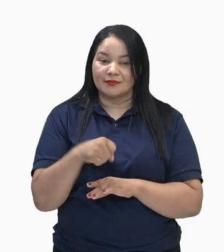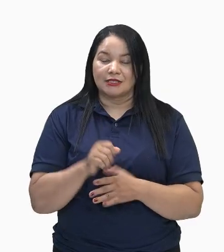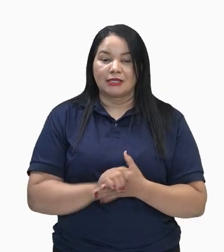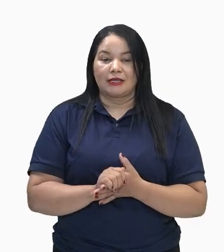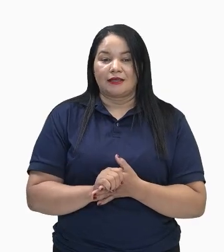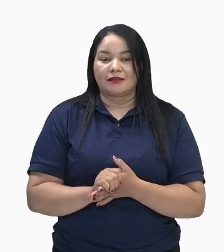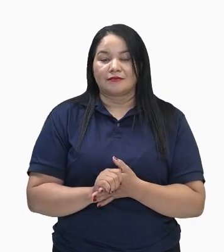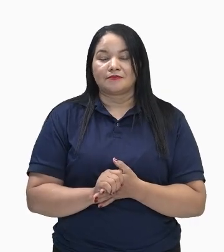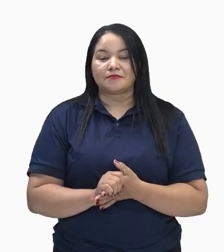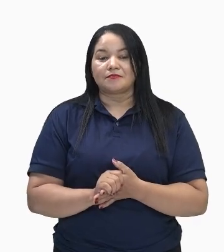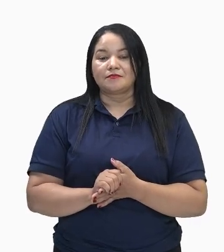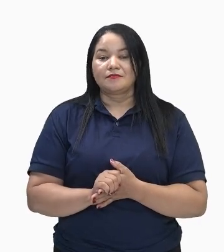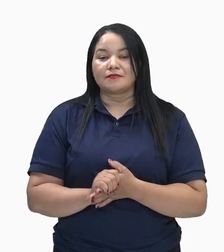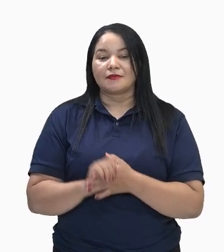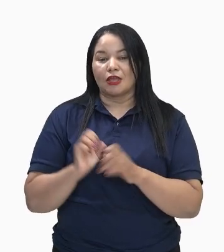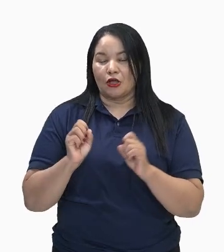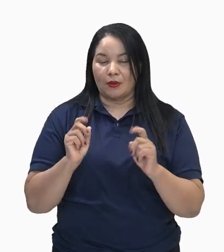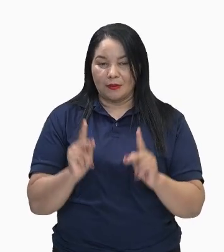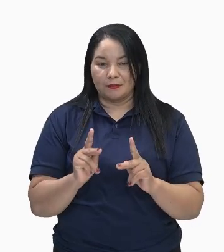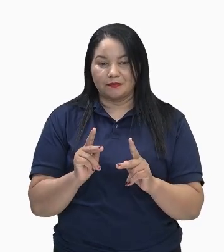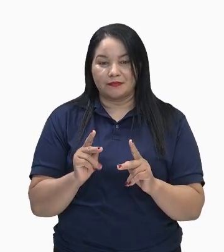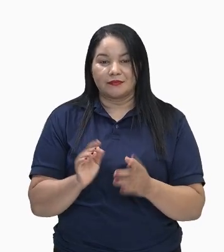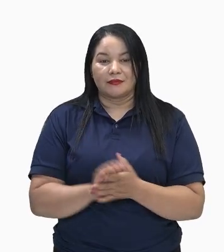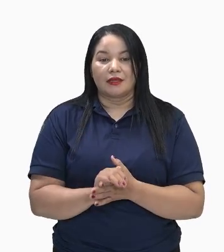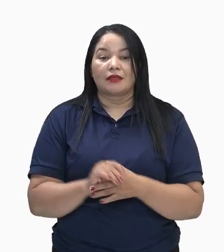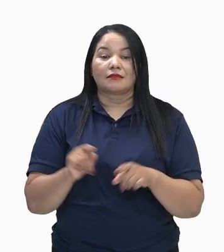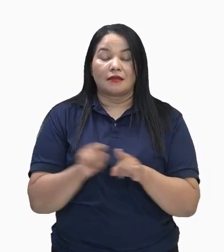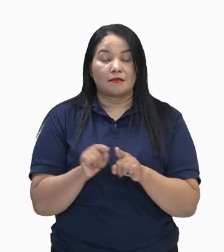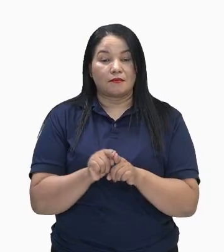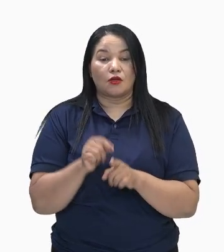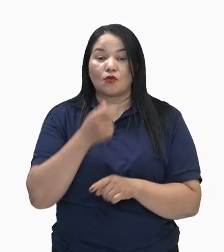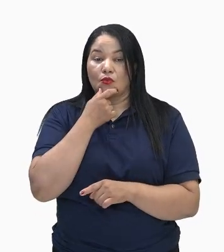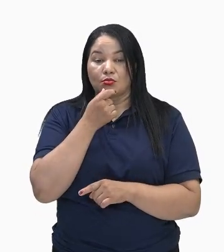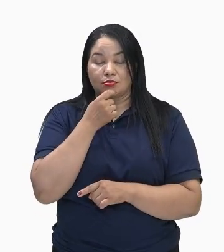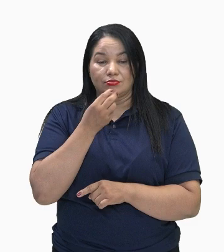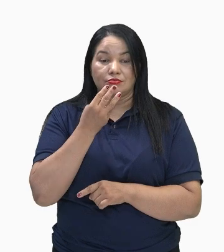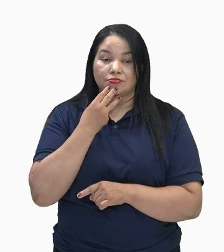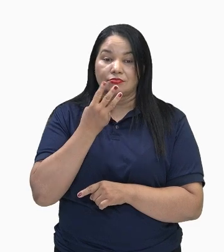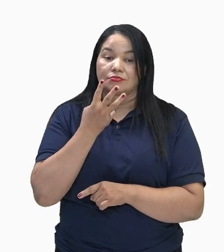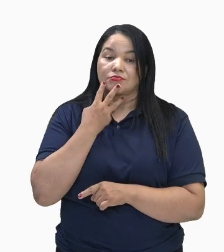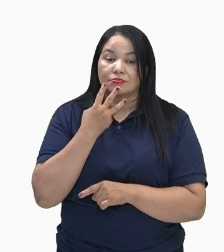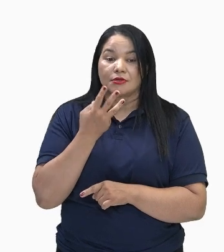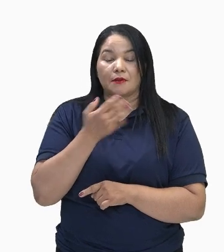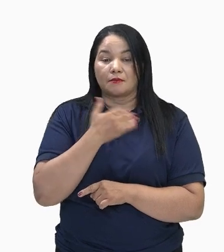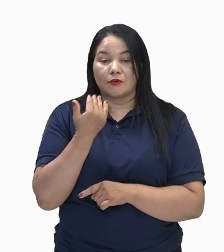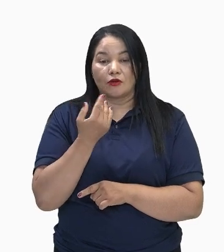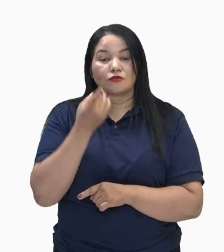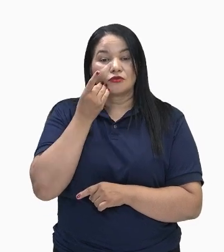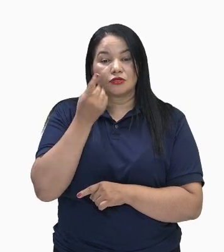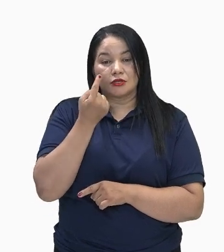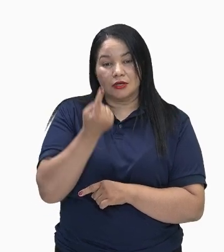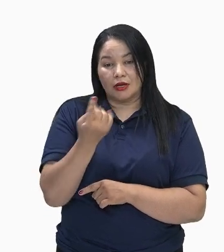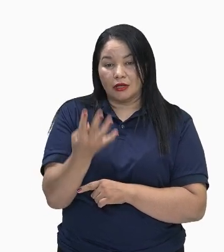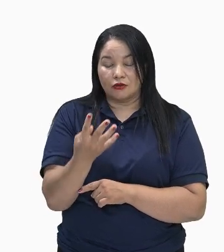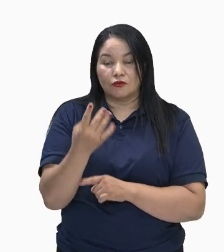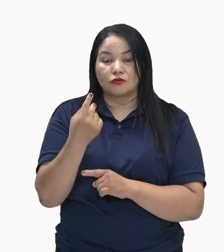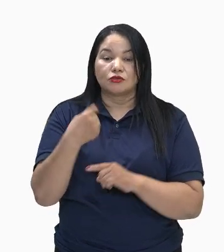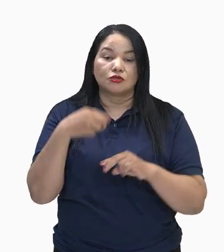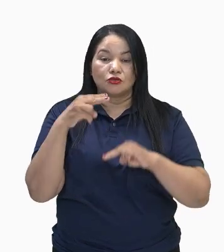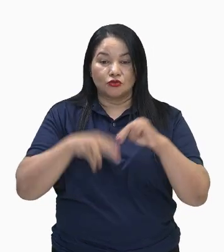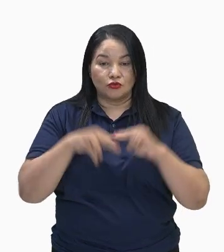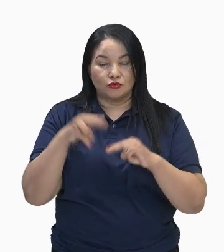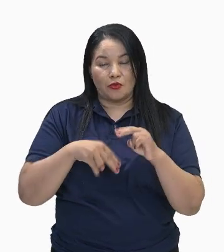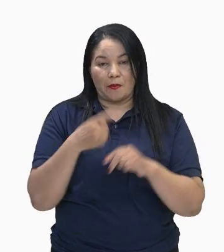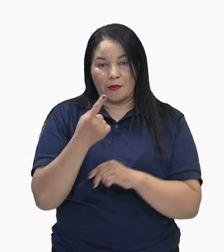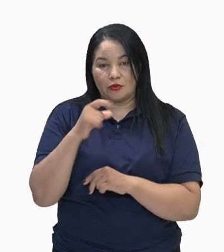Muito bem, ok. Weber veio a falecer no dia 14 de junho de 1920,